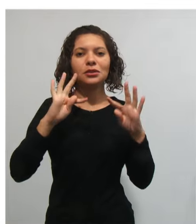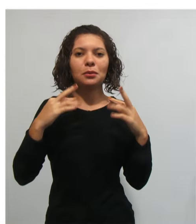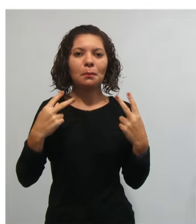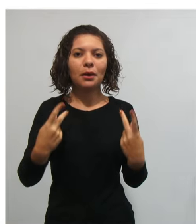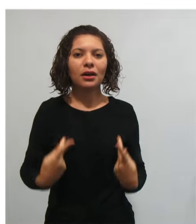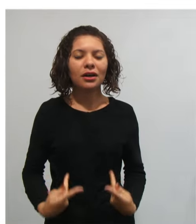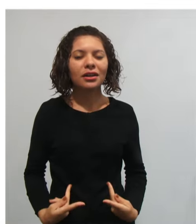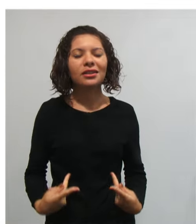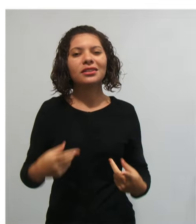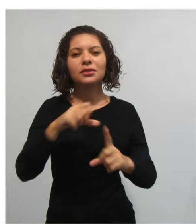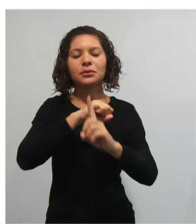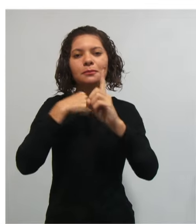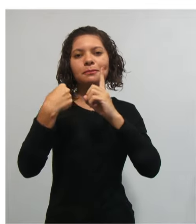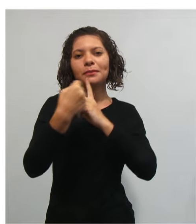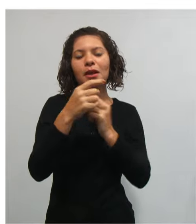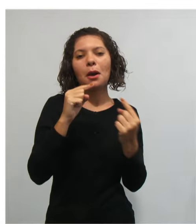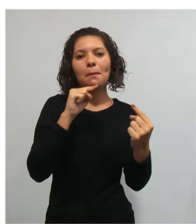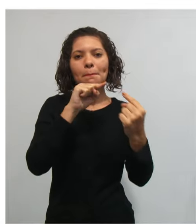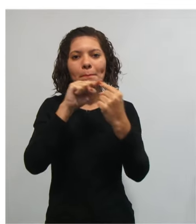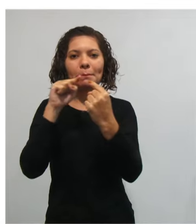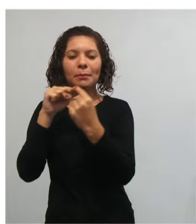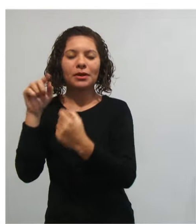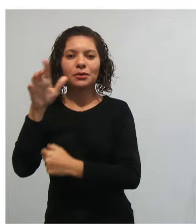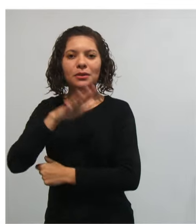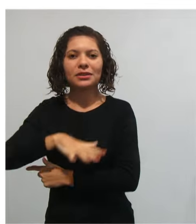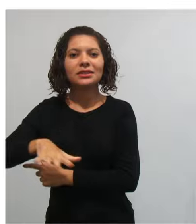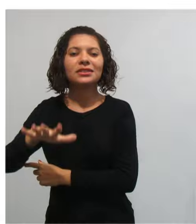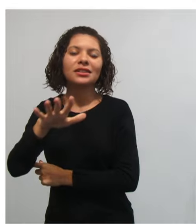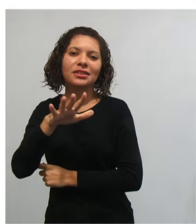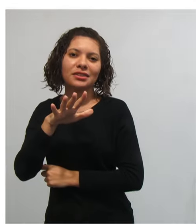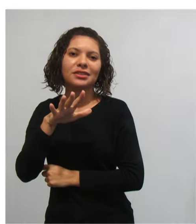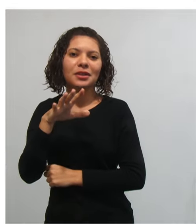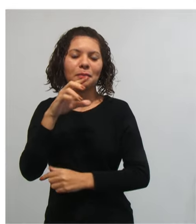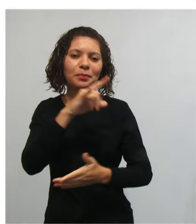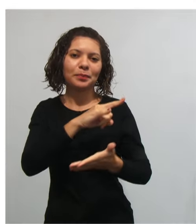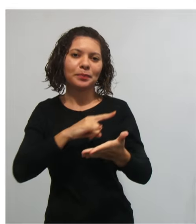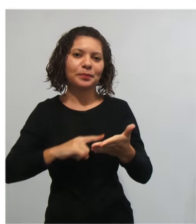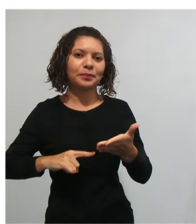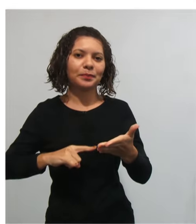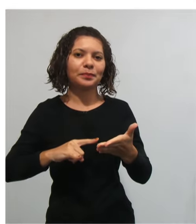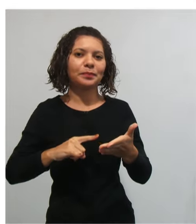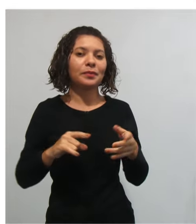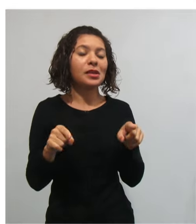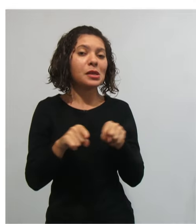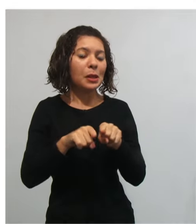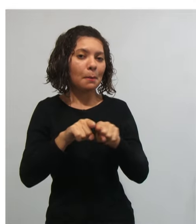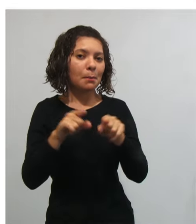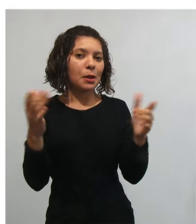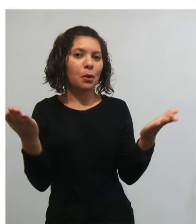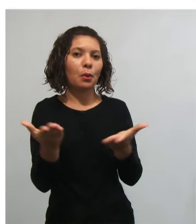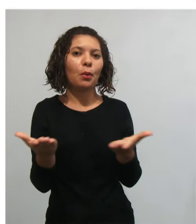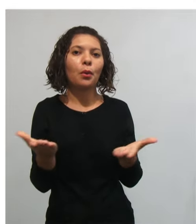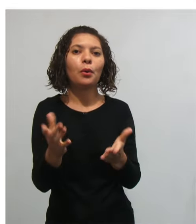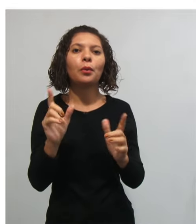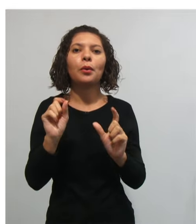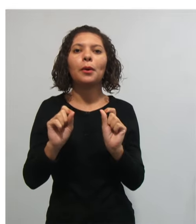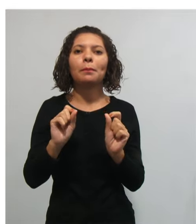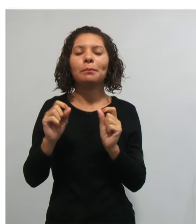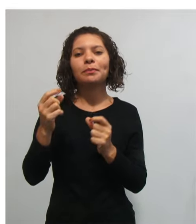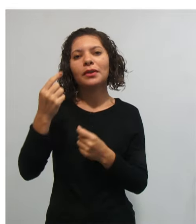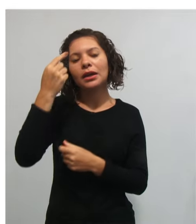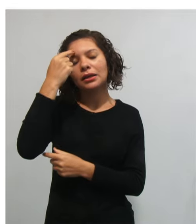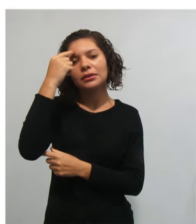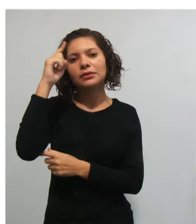Ciências da Natureza e suas Tecnologias ciências humanas e sociais aplicadas são essas áreas eh do da da